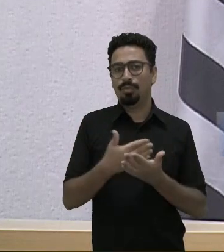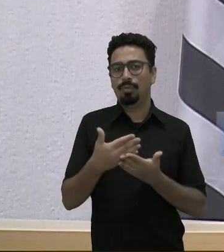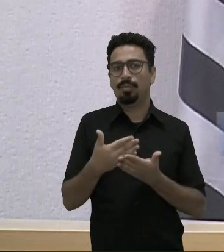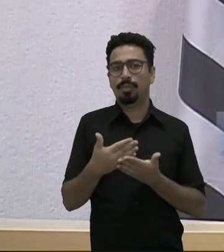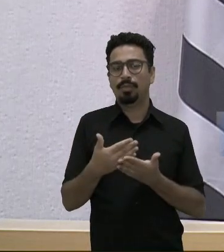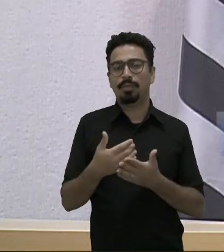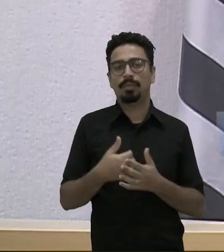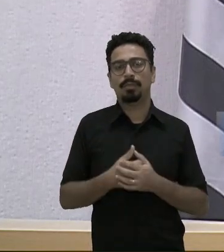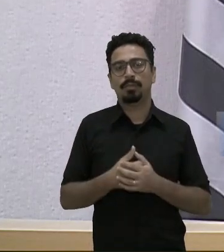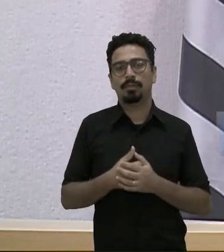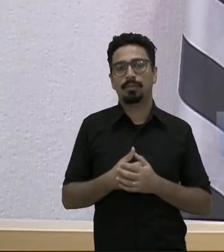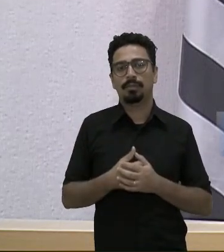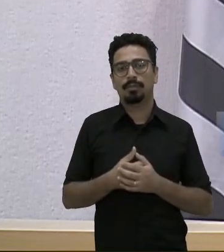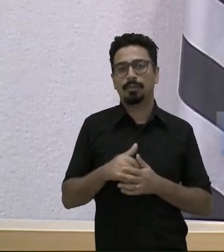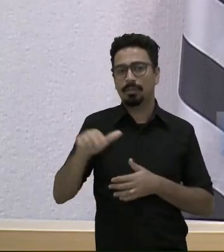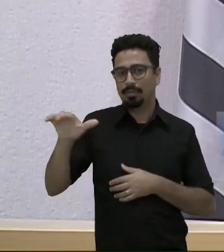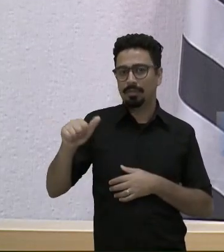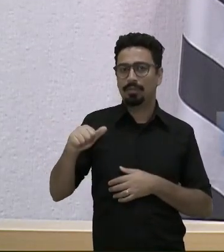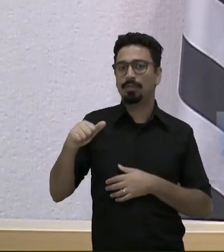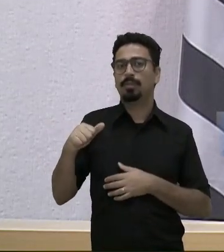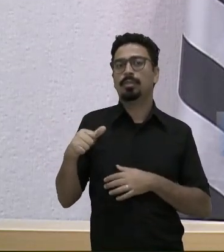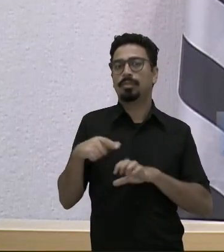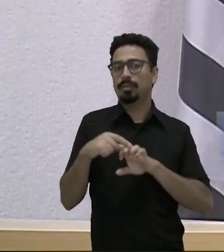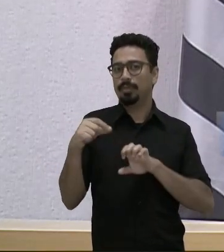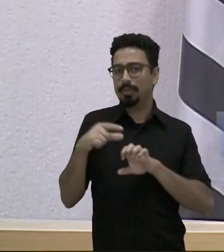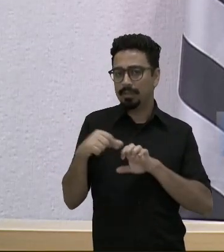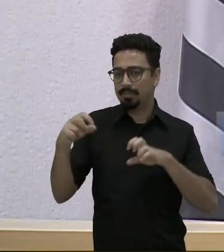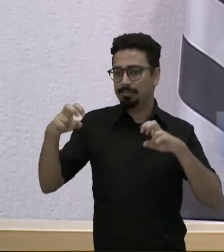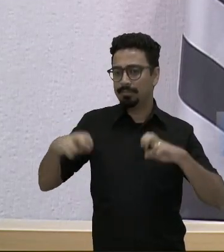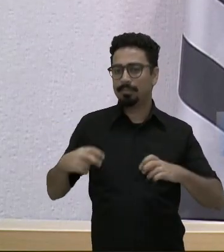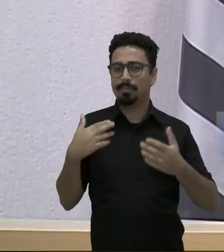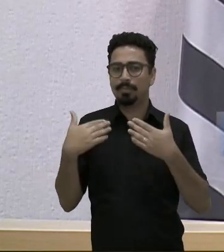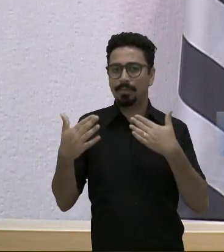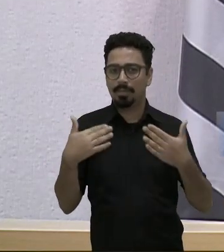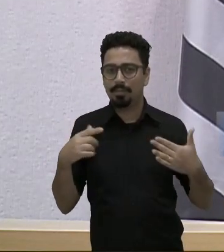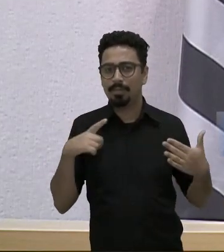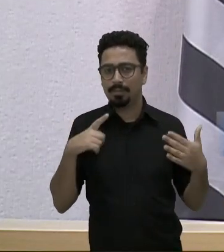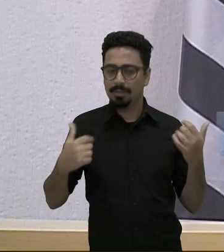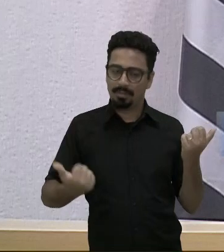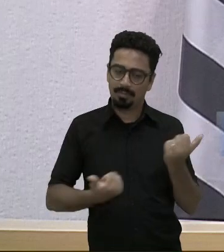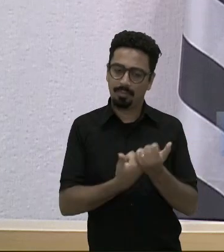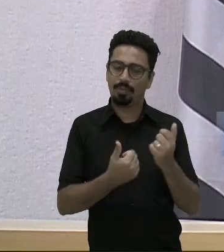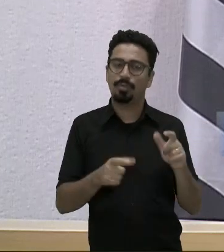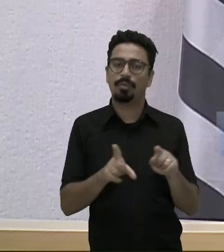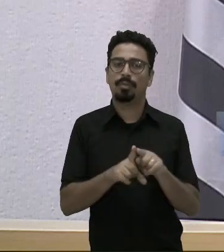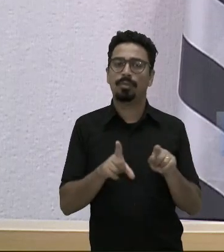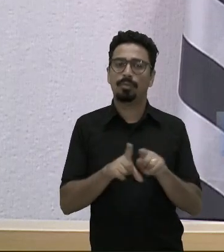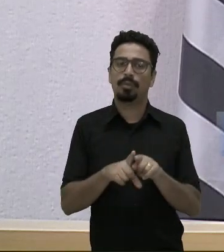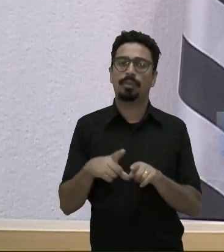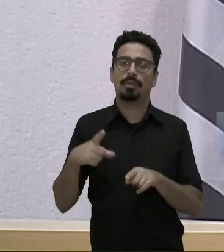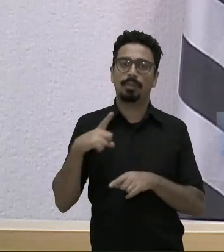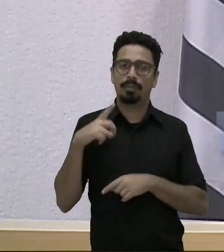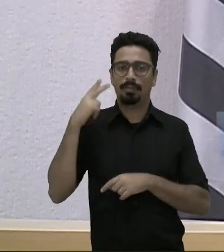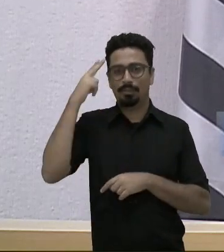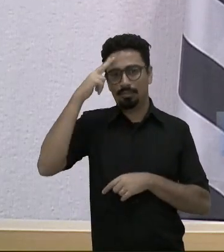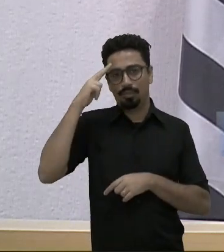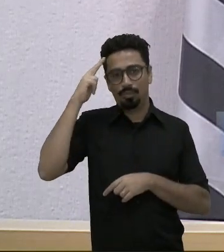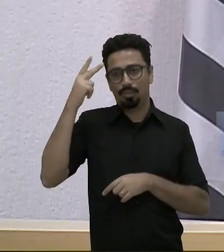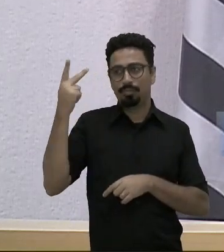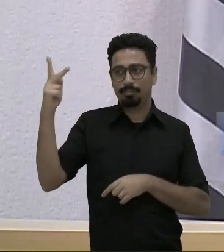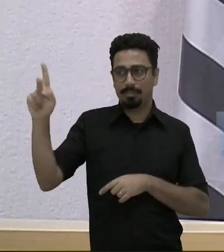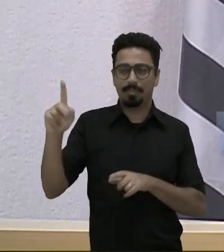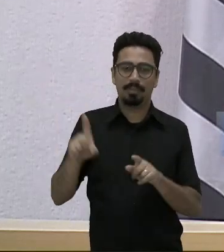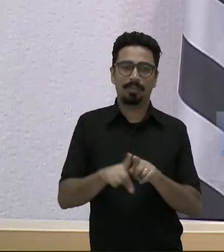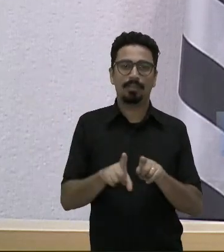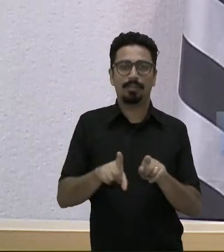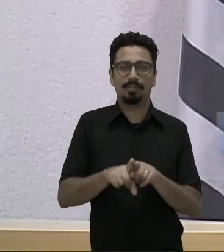Então, pegar um empresário para nos apoiar, precisamos sentar, buscar mais empresário para que saia o sonho dele, desse